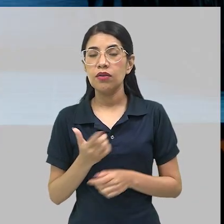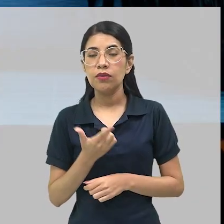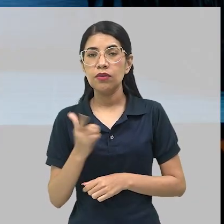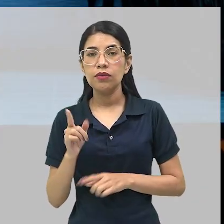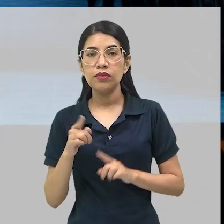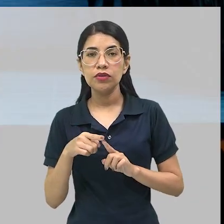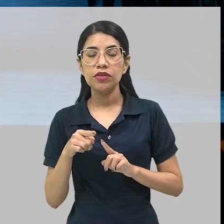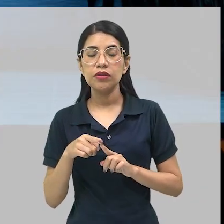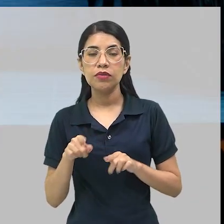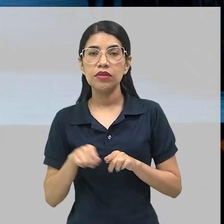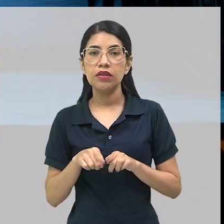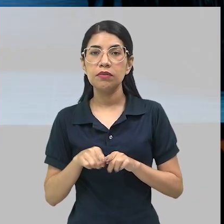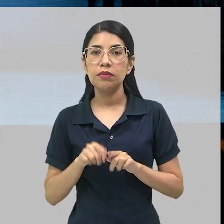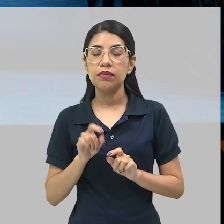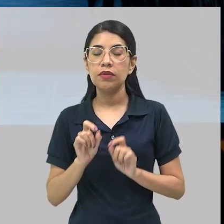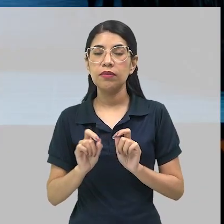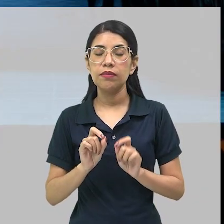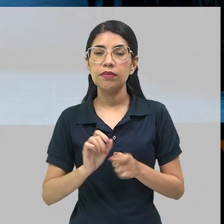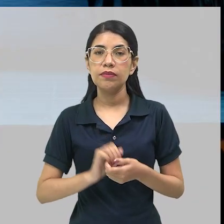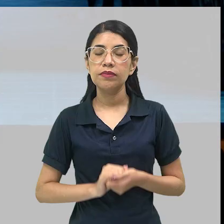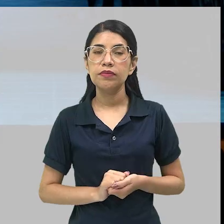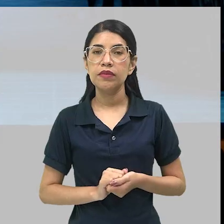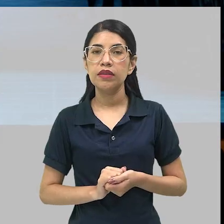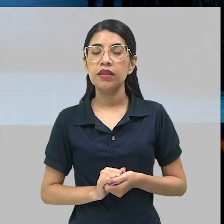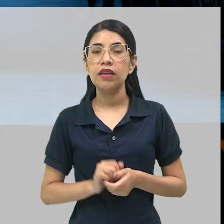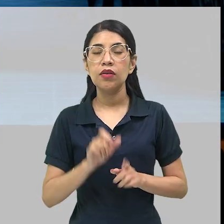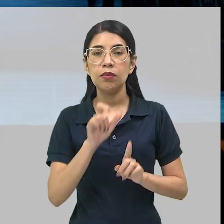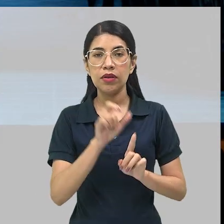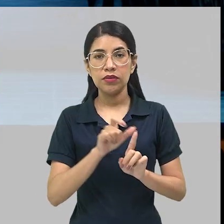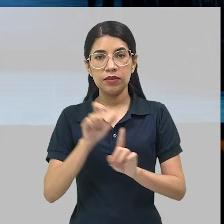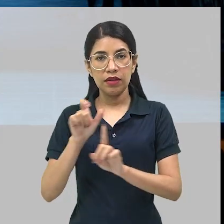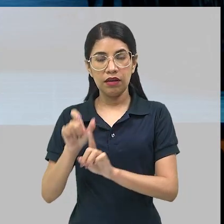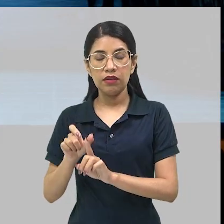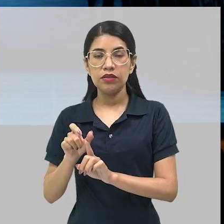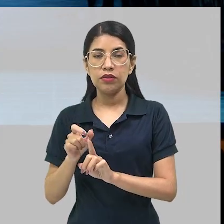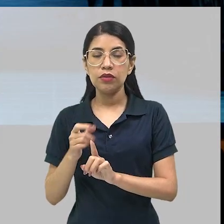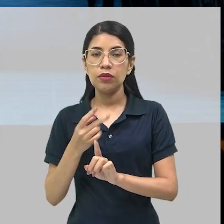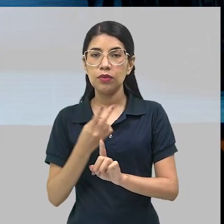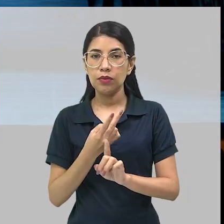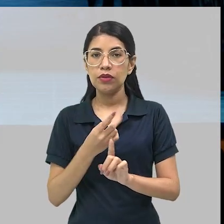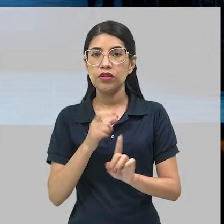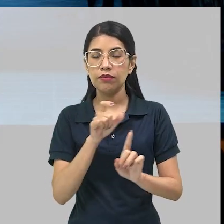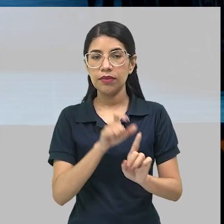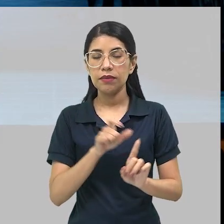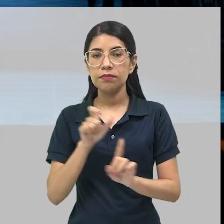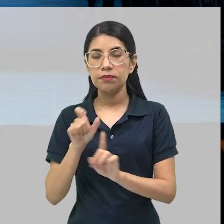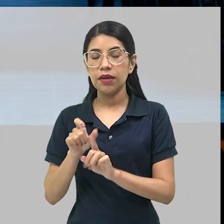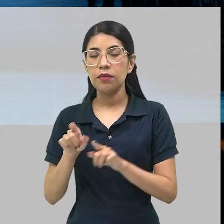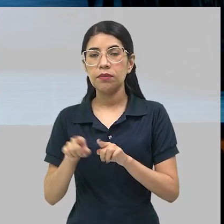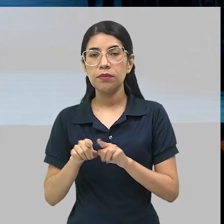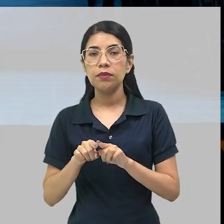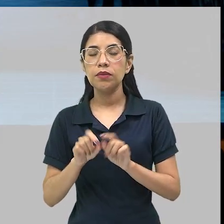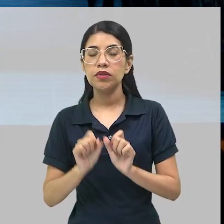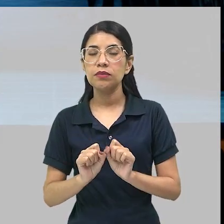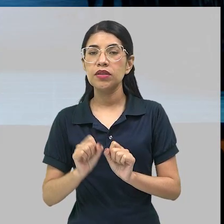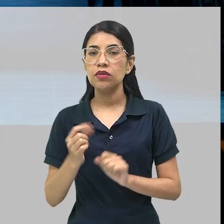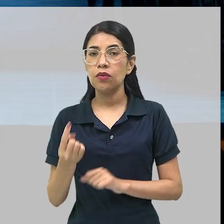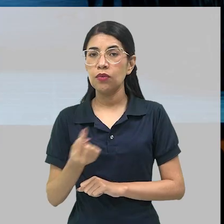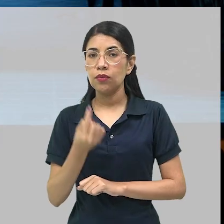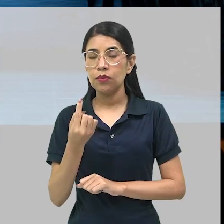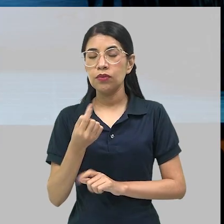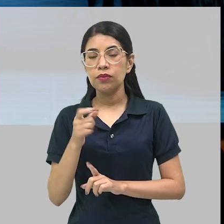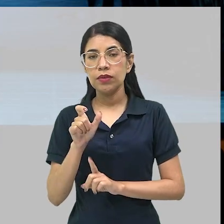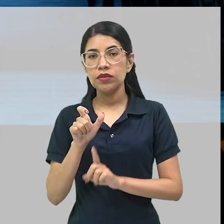de fazer e trouxe 2 personagens. Mas nós também podemos ter uma pessoa na